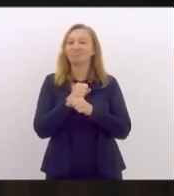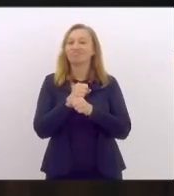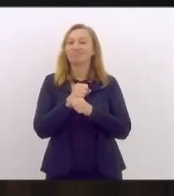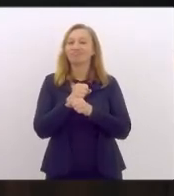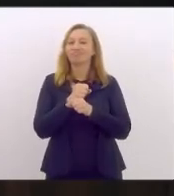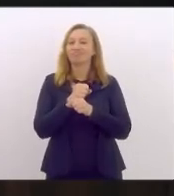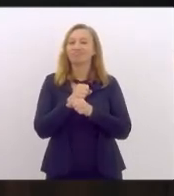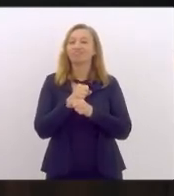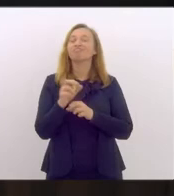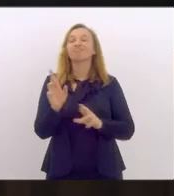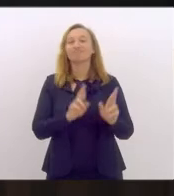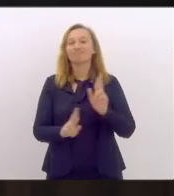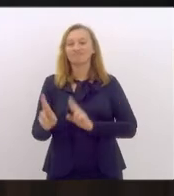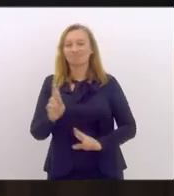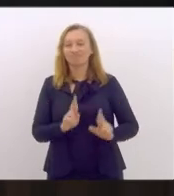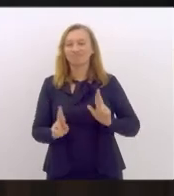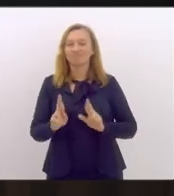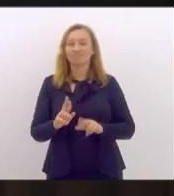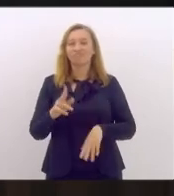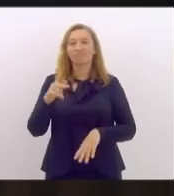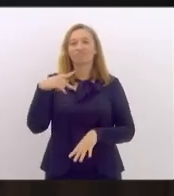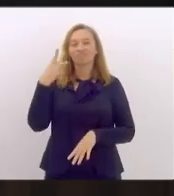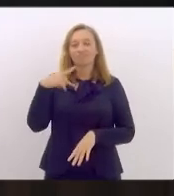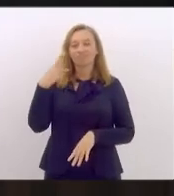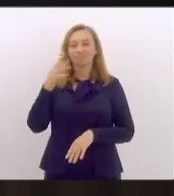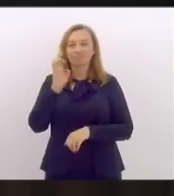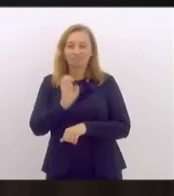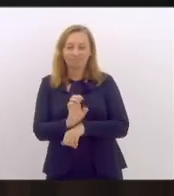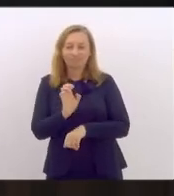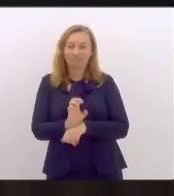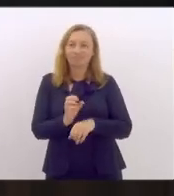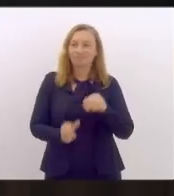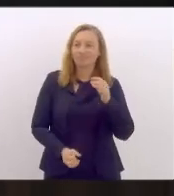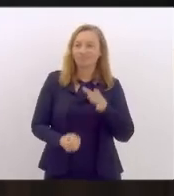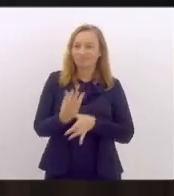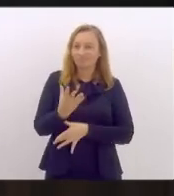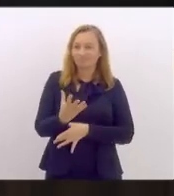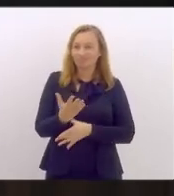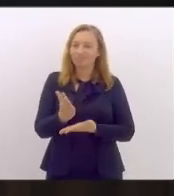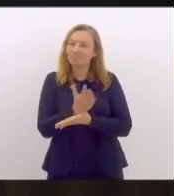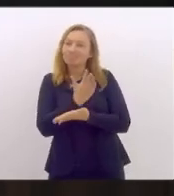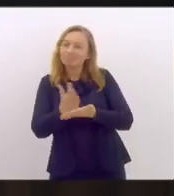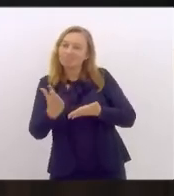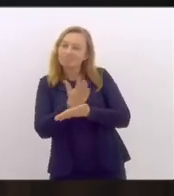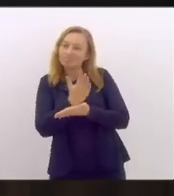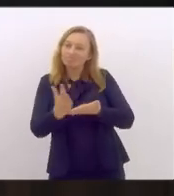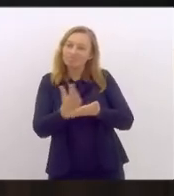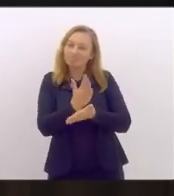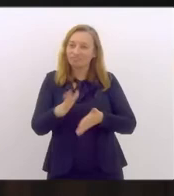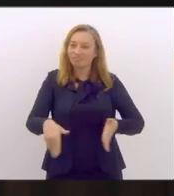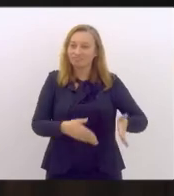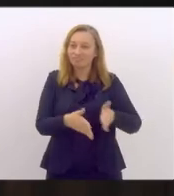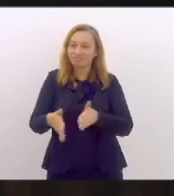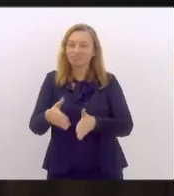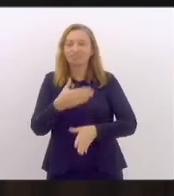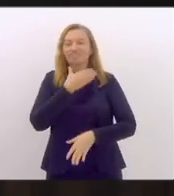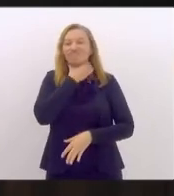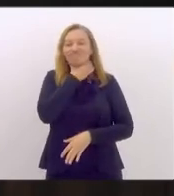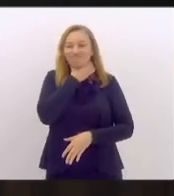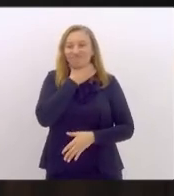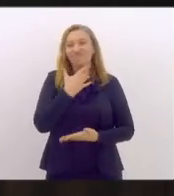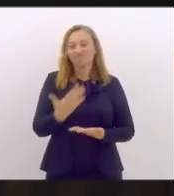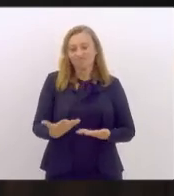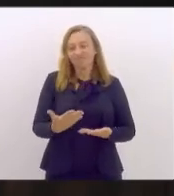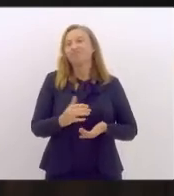em relação ao Parlamento Estadual Sem dúvida onde nós construímos algumas saídas especial dessas crises que nós vivemos